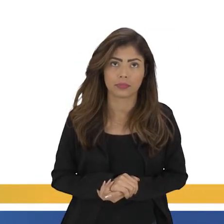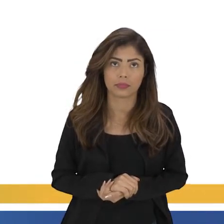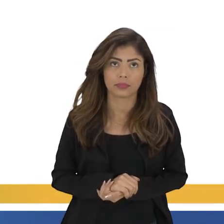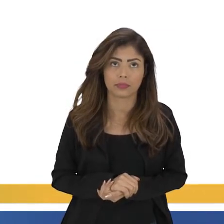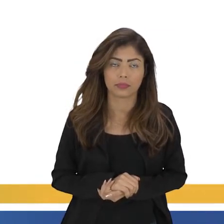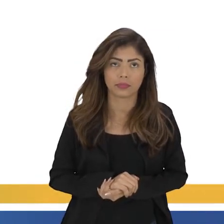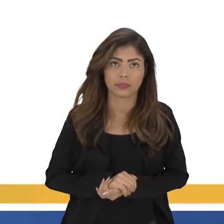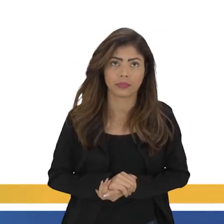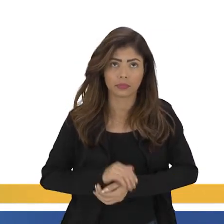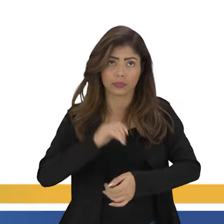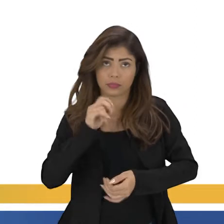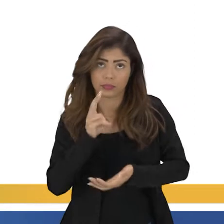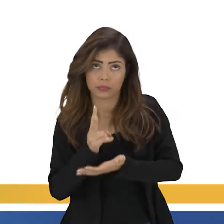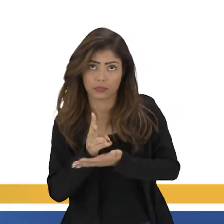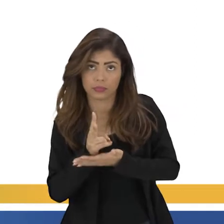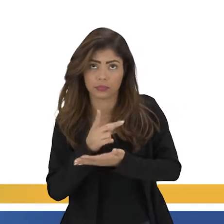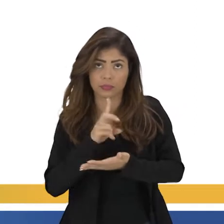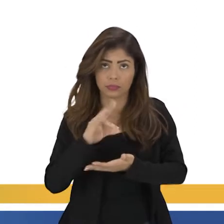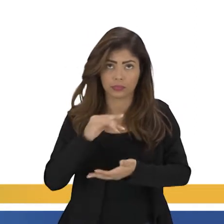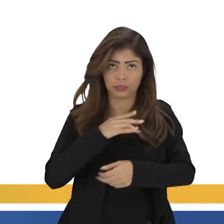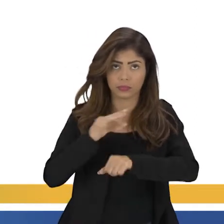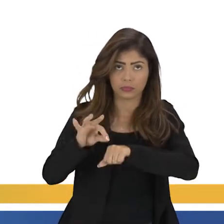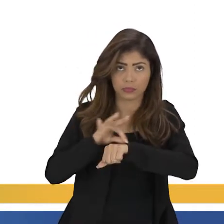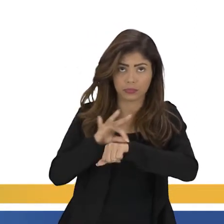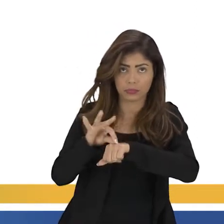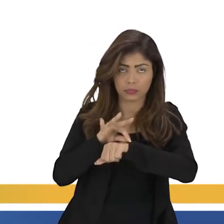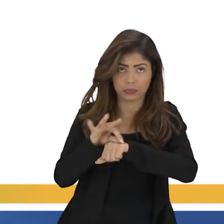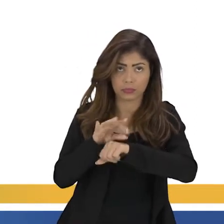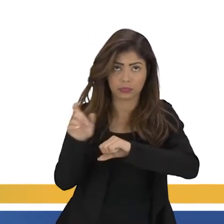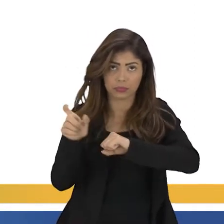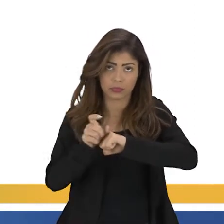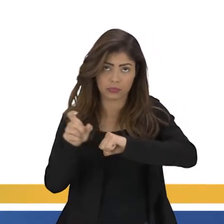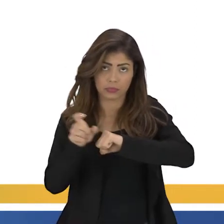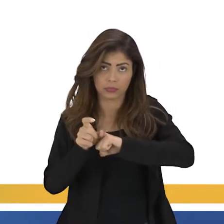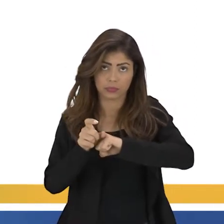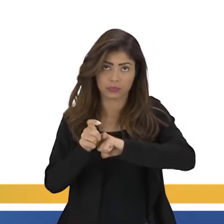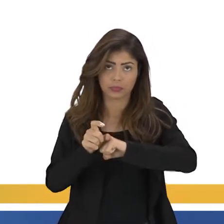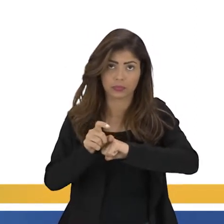negrita el sustantivo y en subrayado el adjetivo